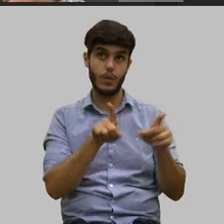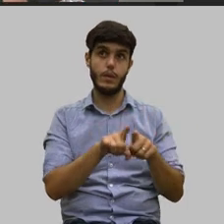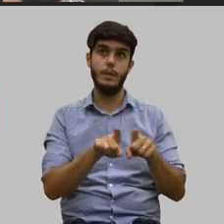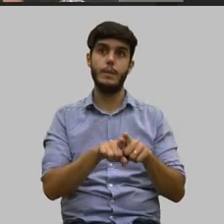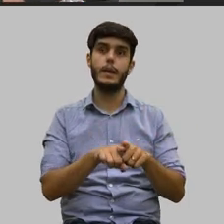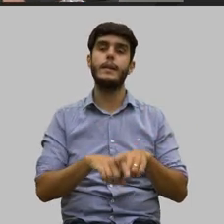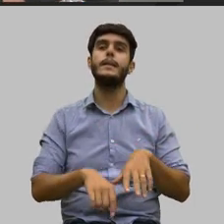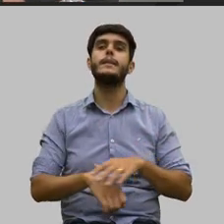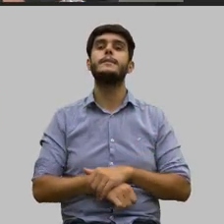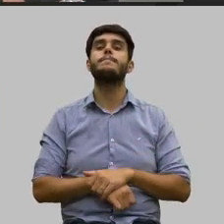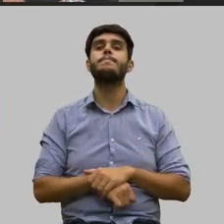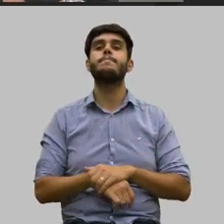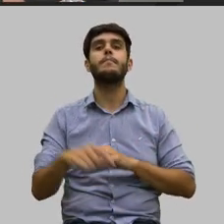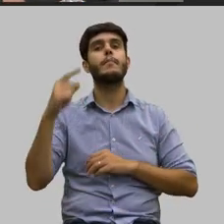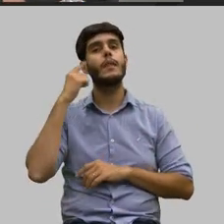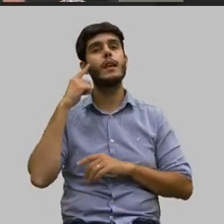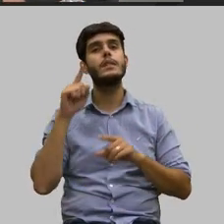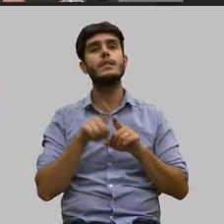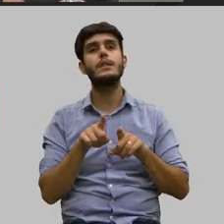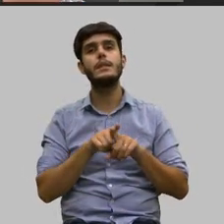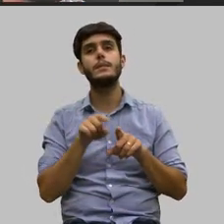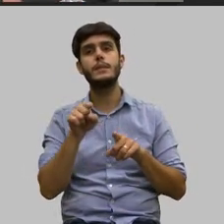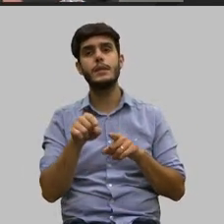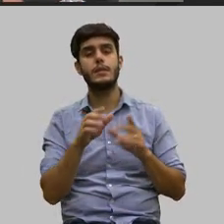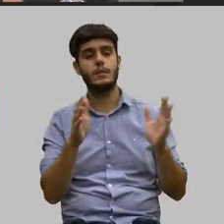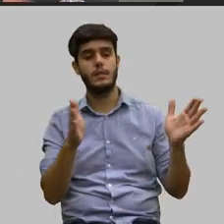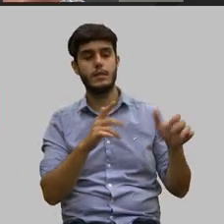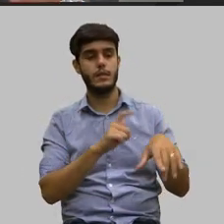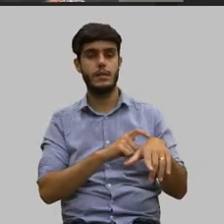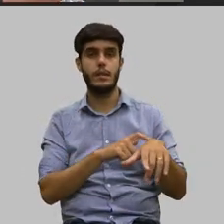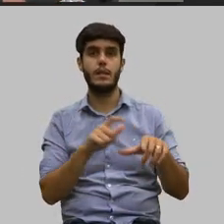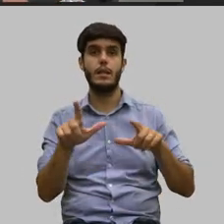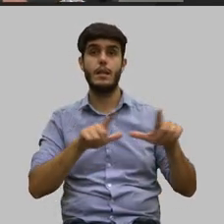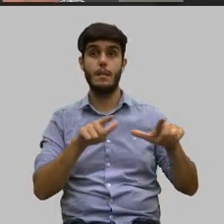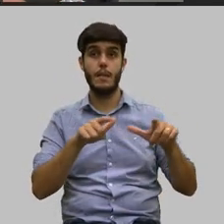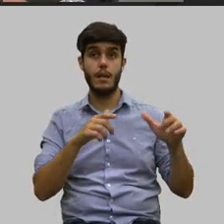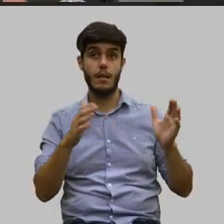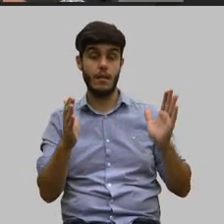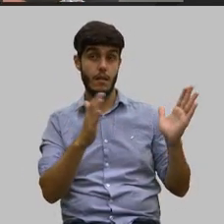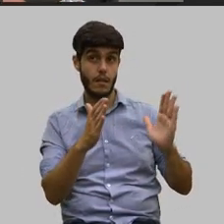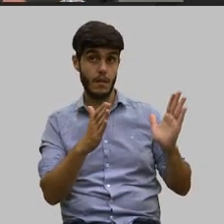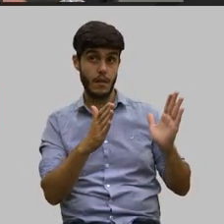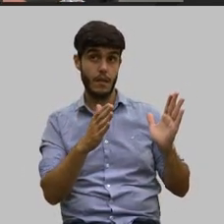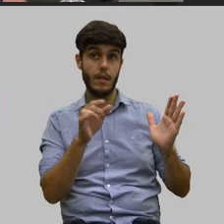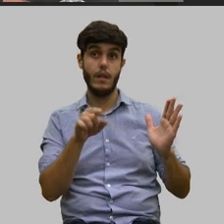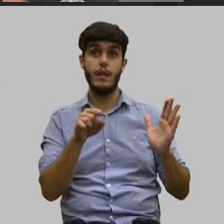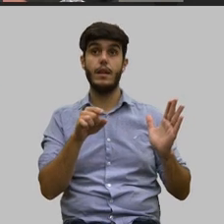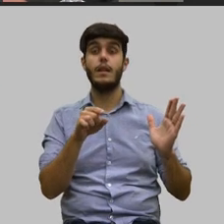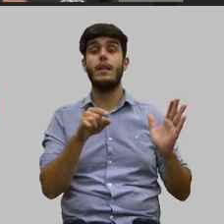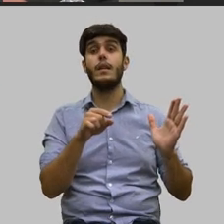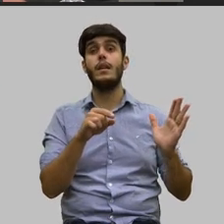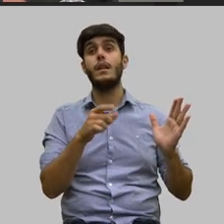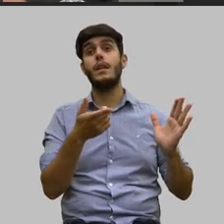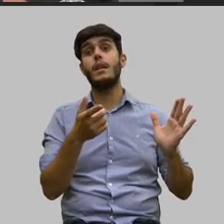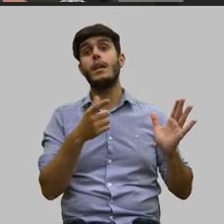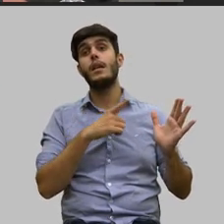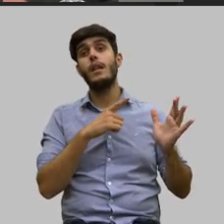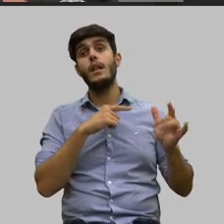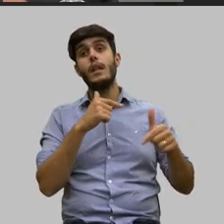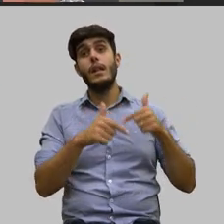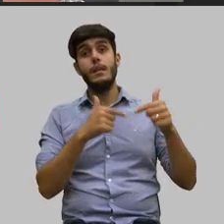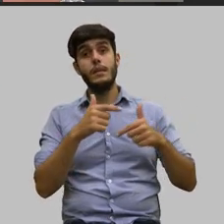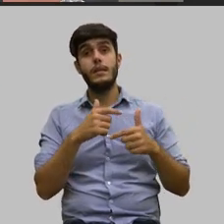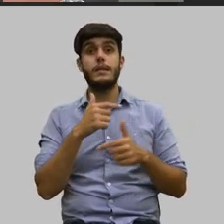rápida né Com relação à à jornada e a carga horária eh como a nossa jornada ou a a nossa escala é 24 por